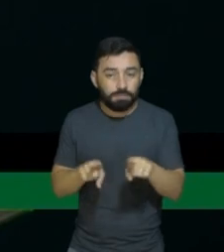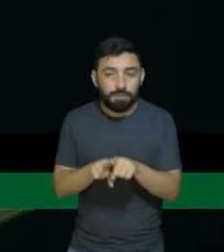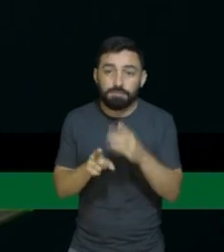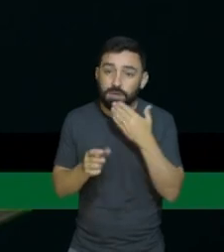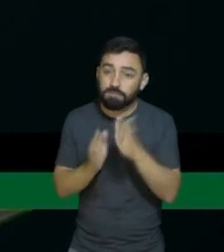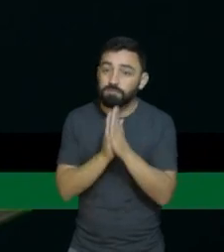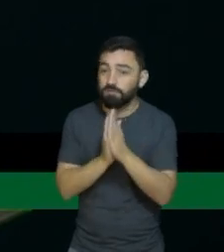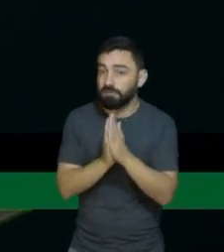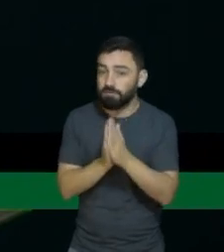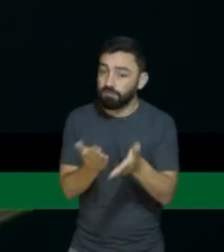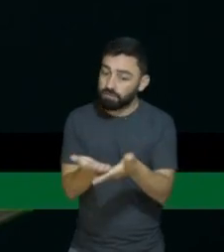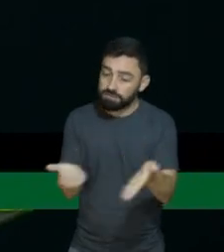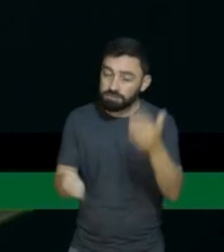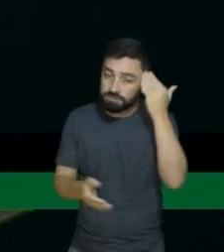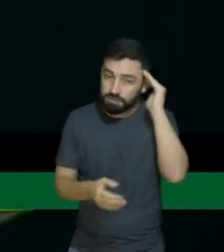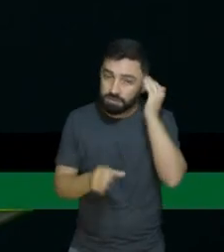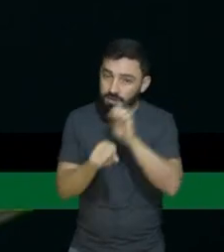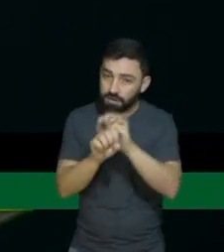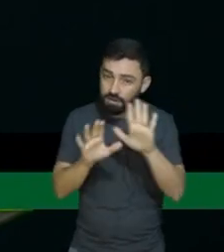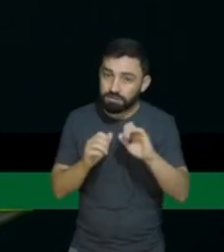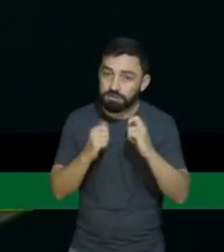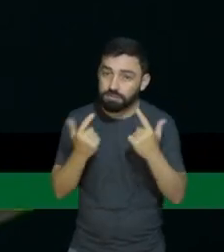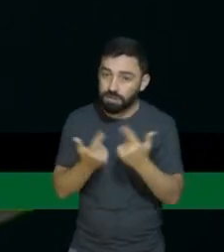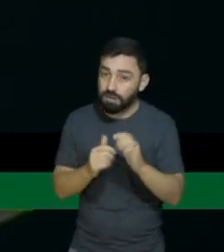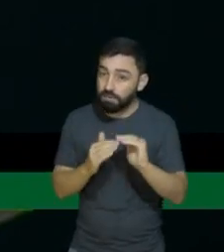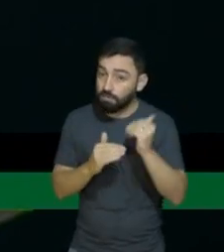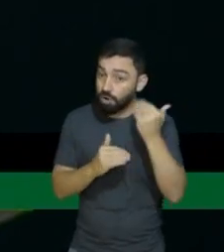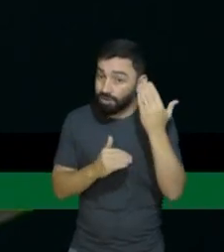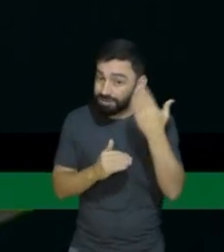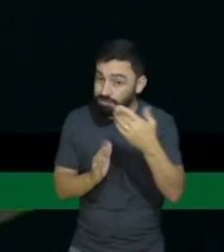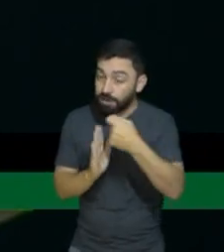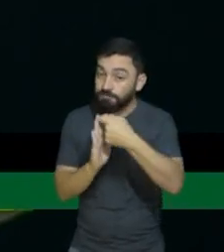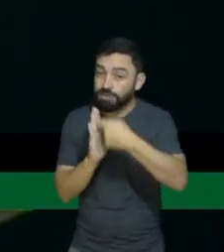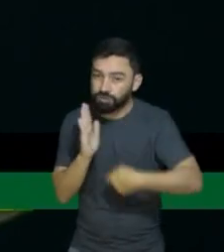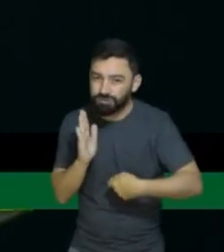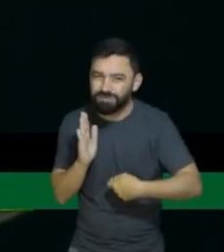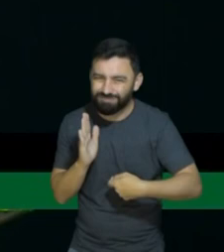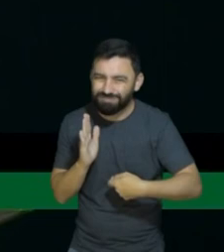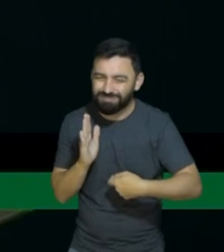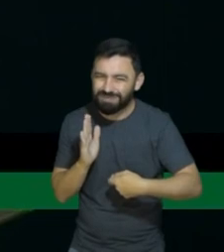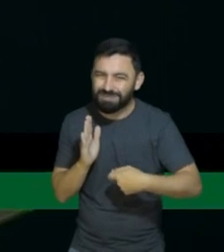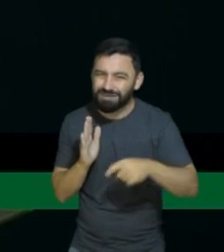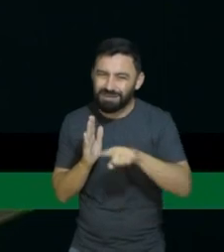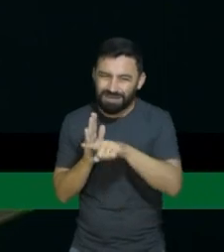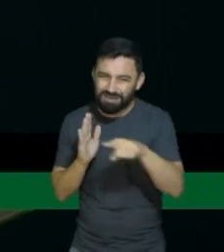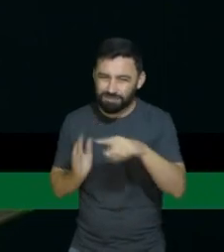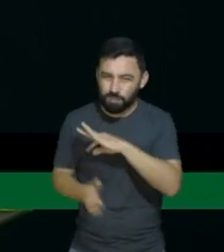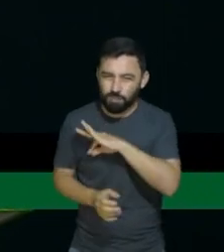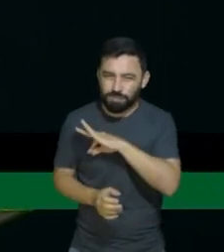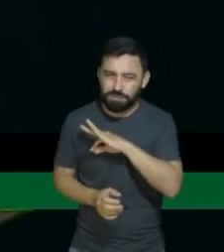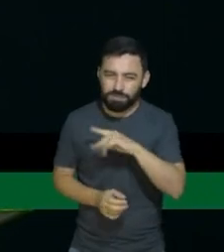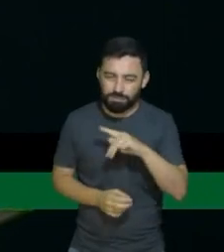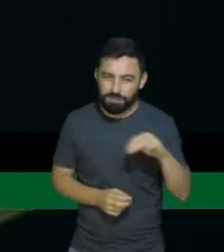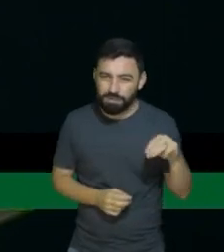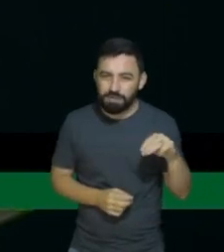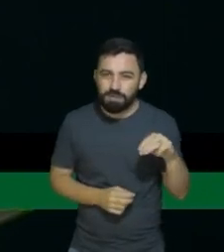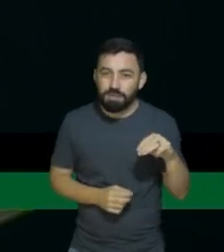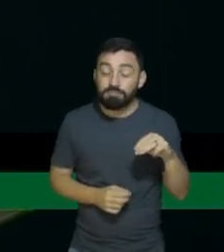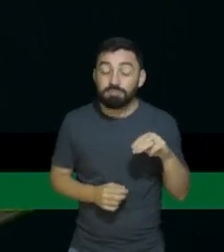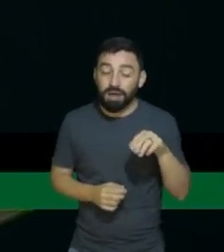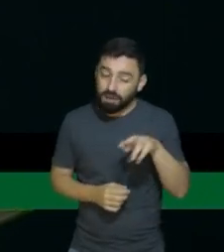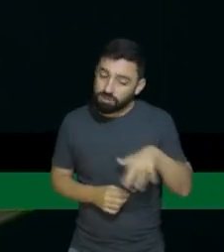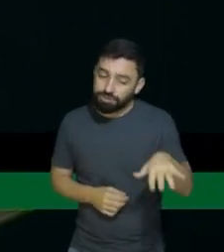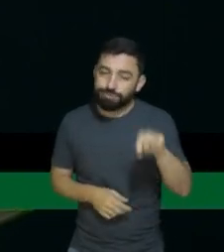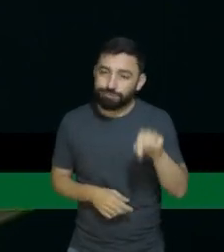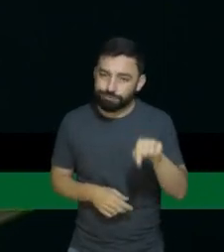entendimento dessa casa que numa próxima de novos concursados na Polícia Militar essa região